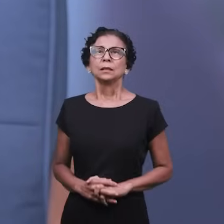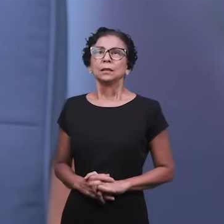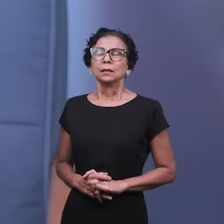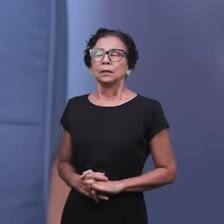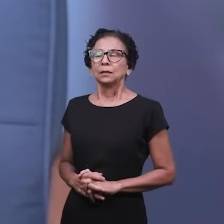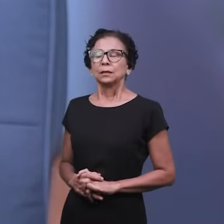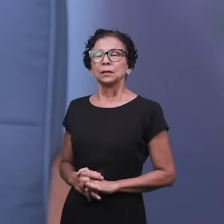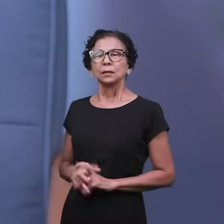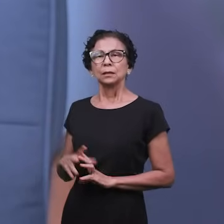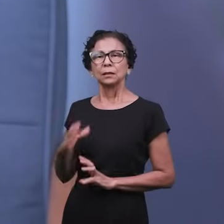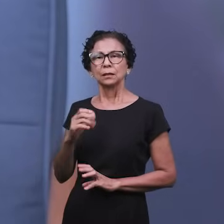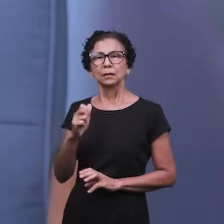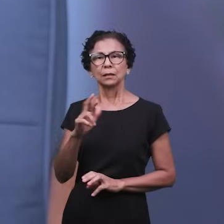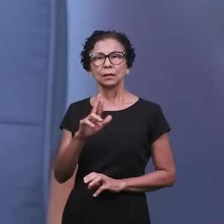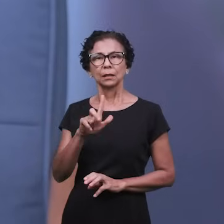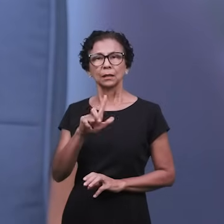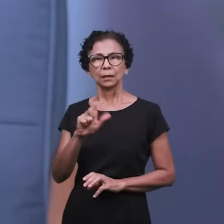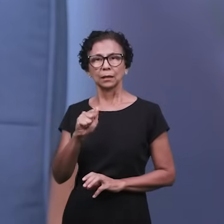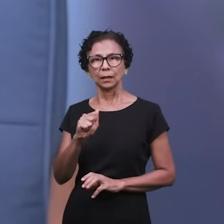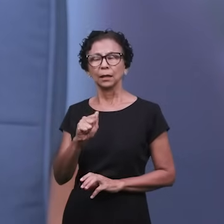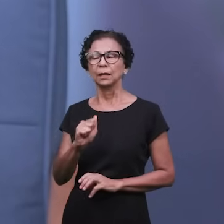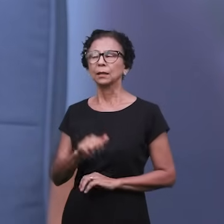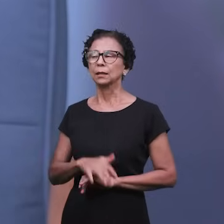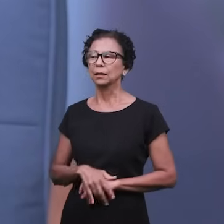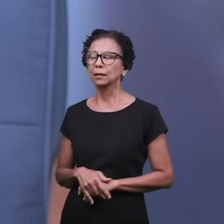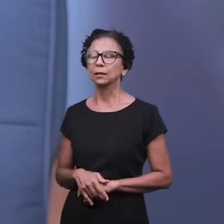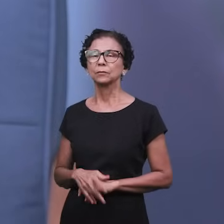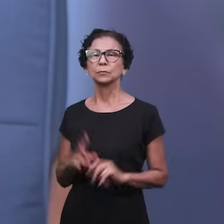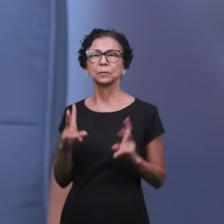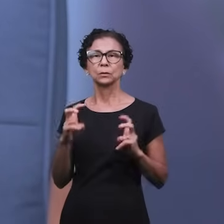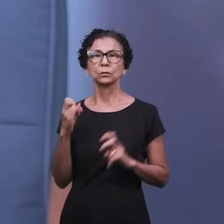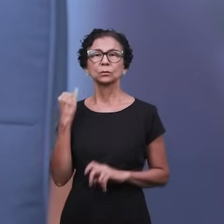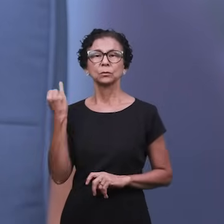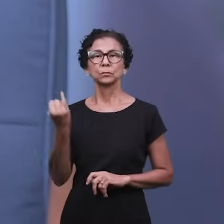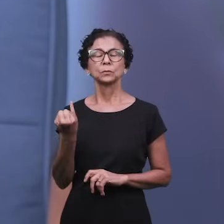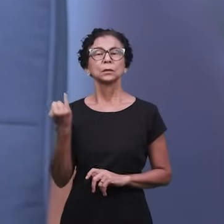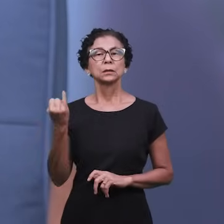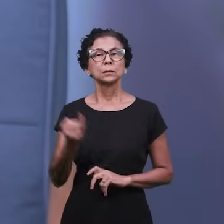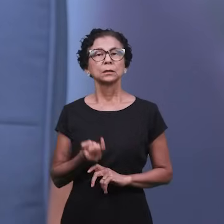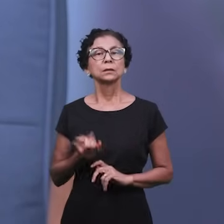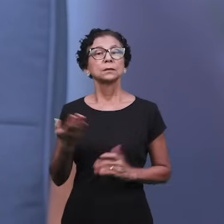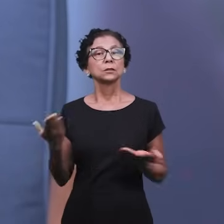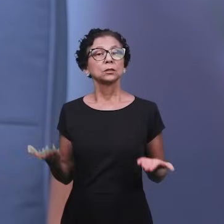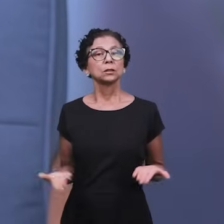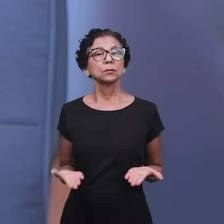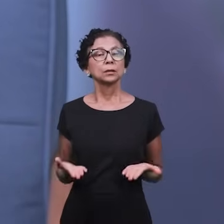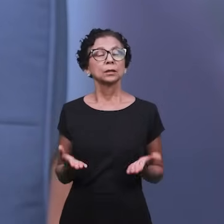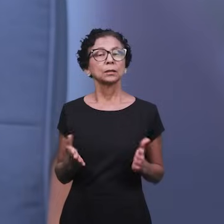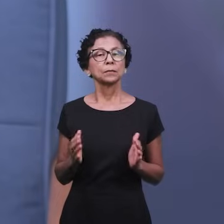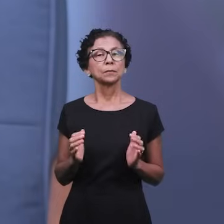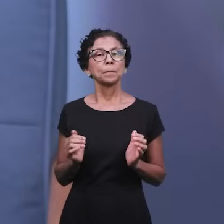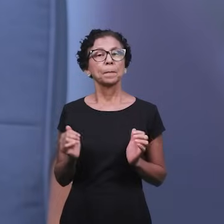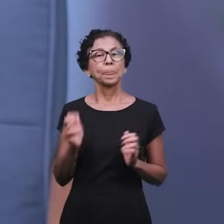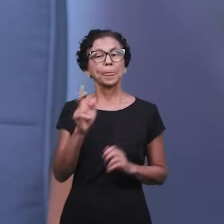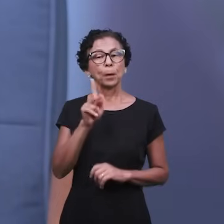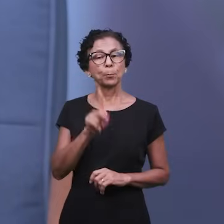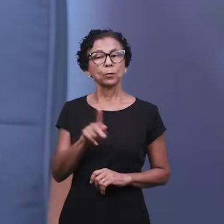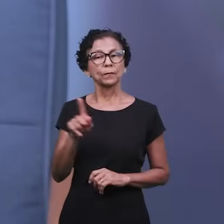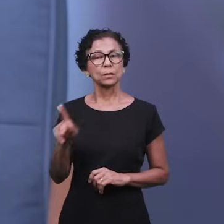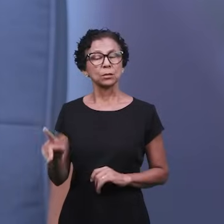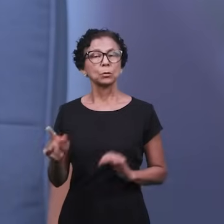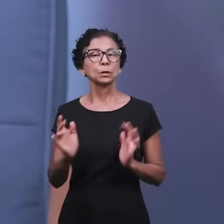ela traz uma questão importante hoje, que é a nossa atenção das professoras das escolas